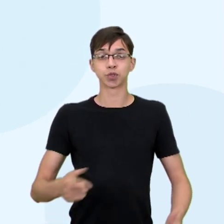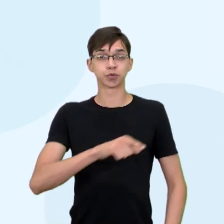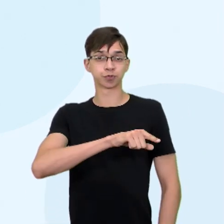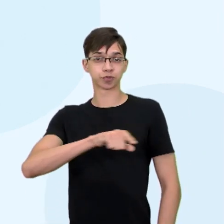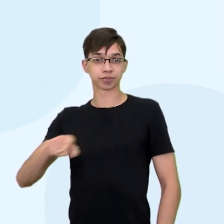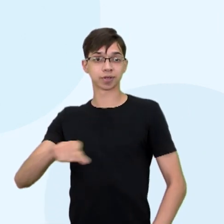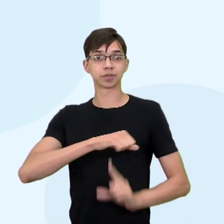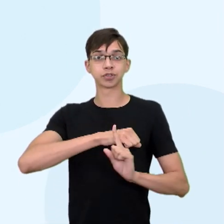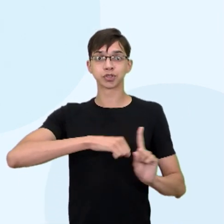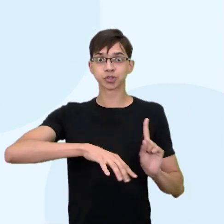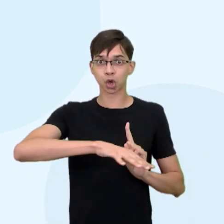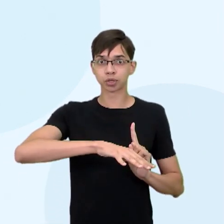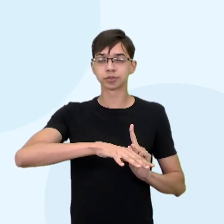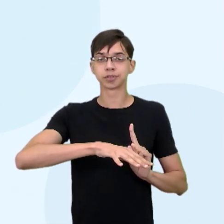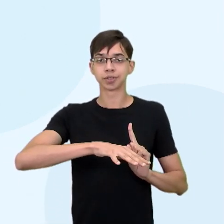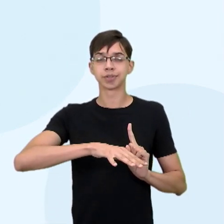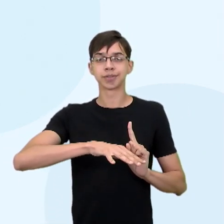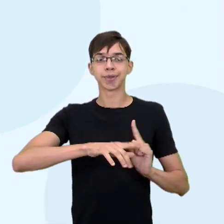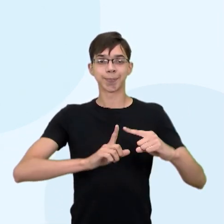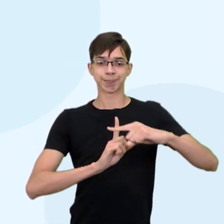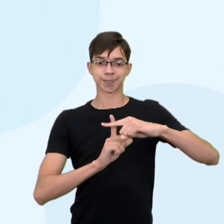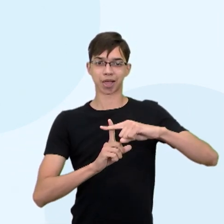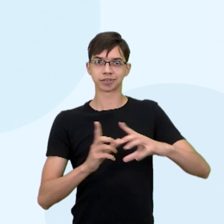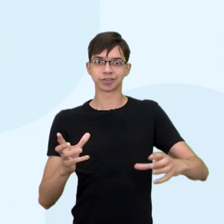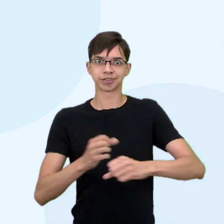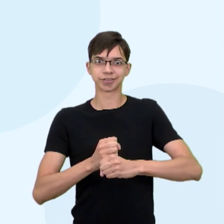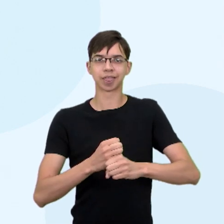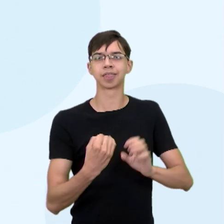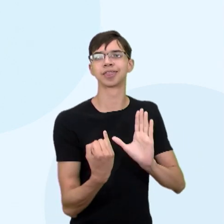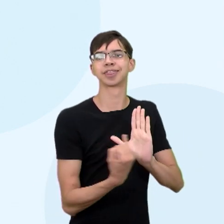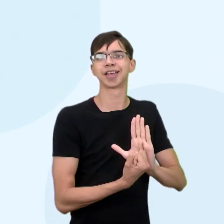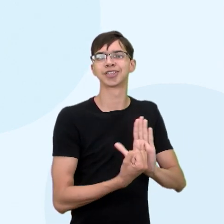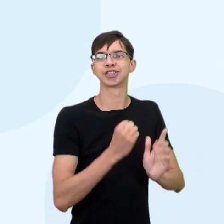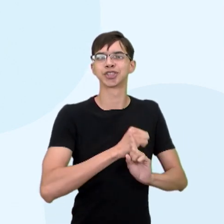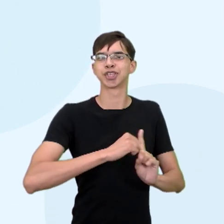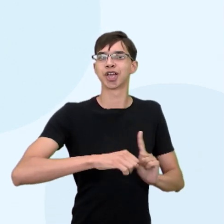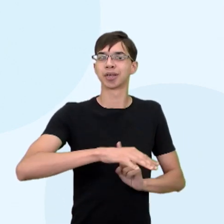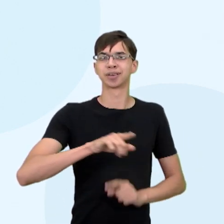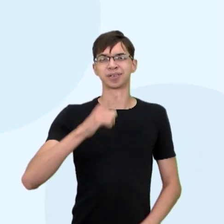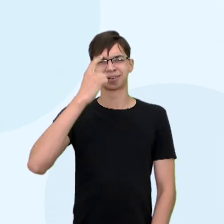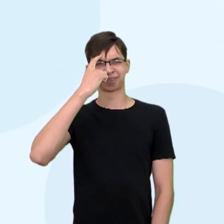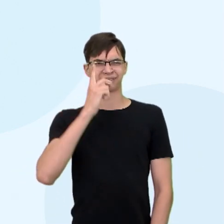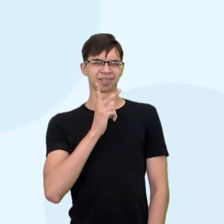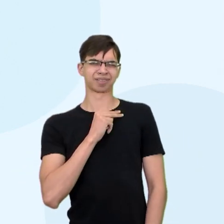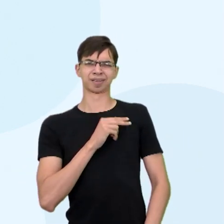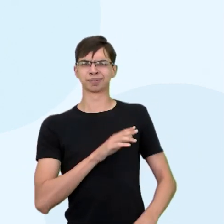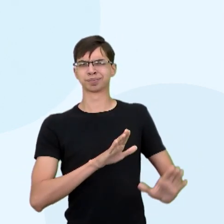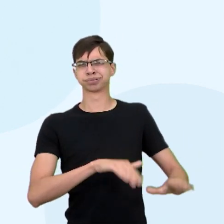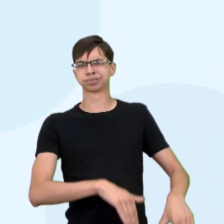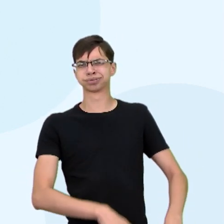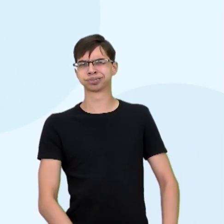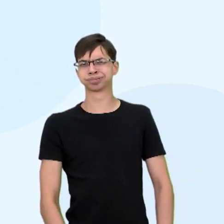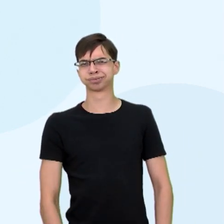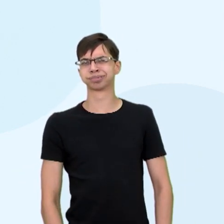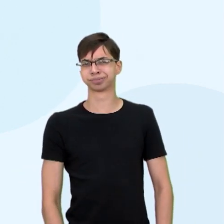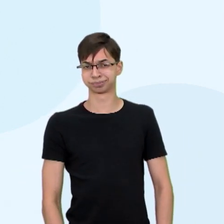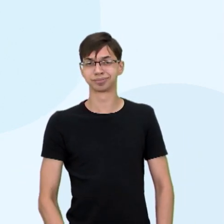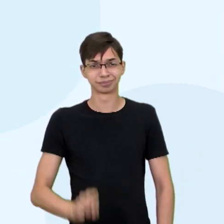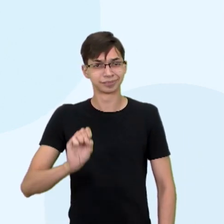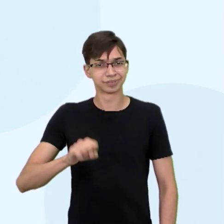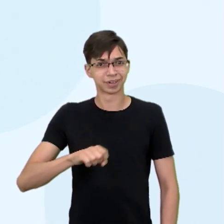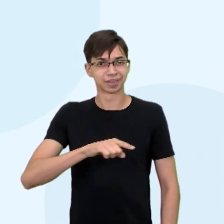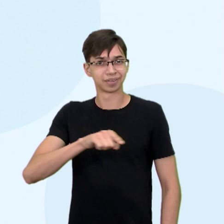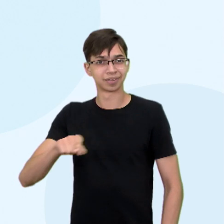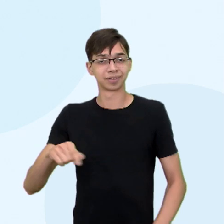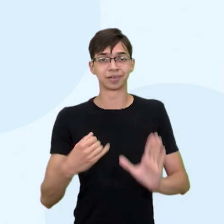sociedade, identidade social. Ah, que clichê! Mas é isso, você e a sociedade, se juntar tudo isso, vai gerar